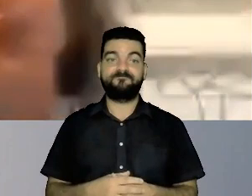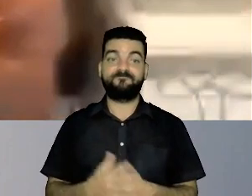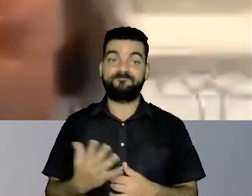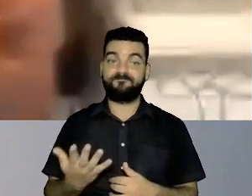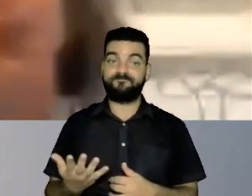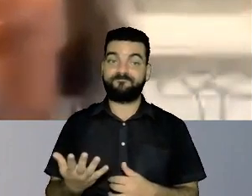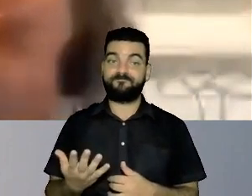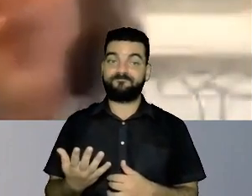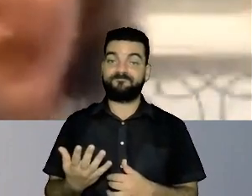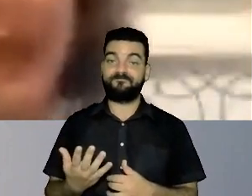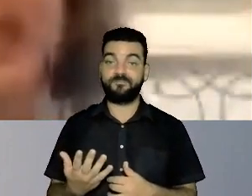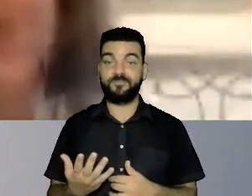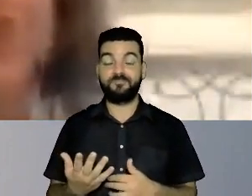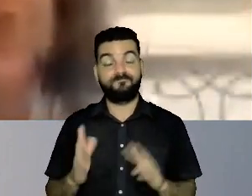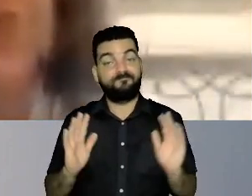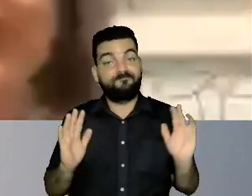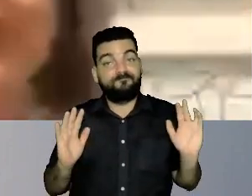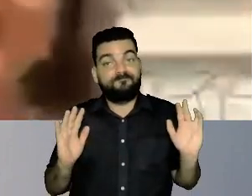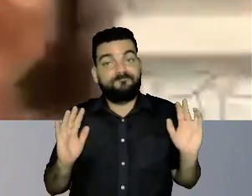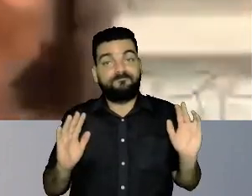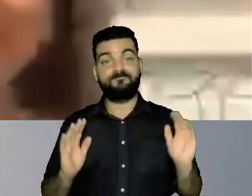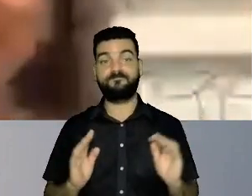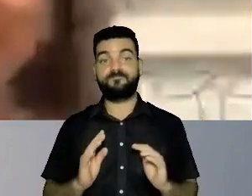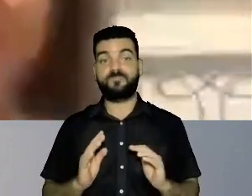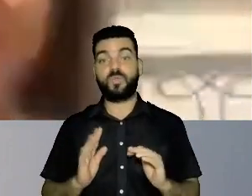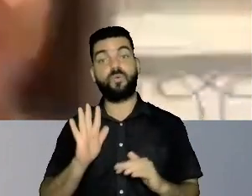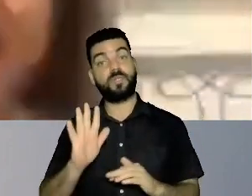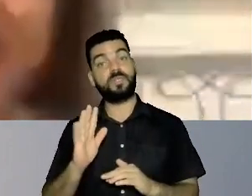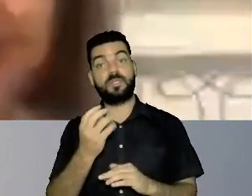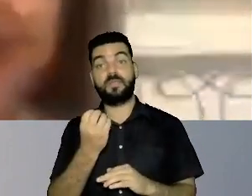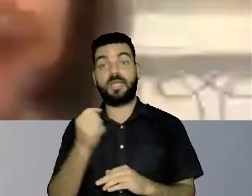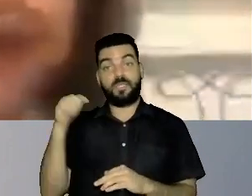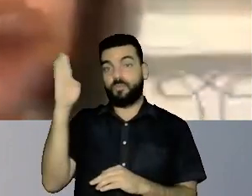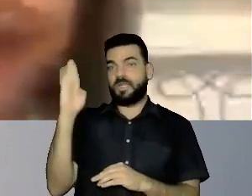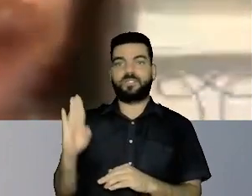inclusive com o sequestro dos filhos, né? Então,